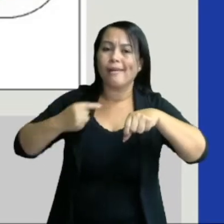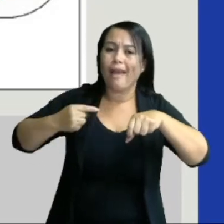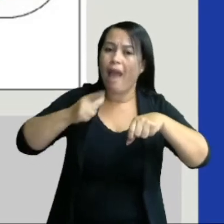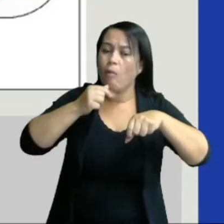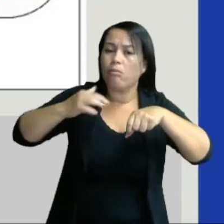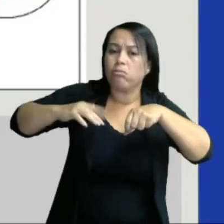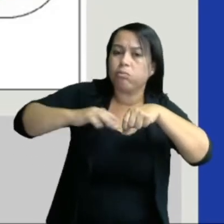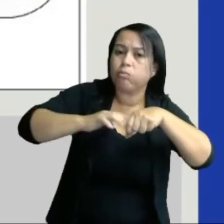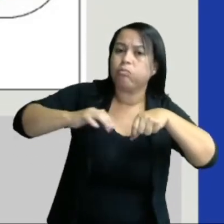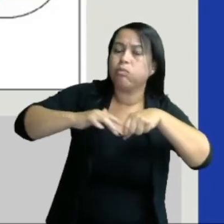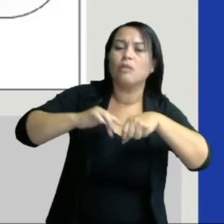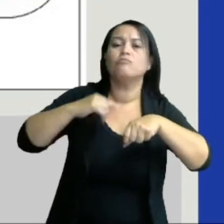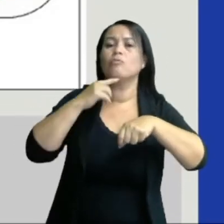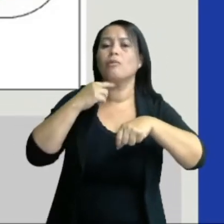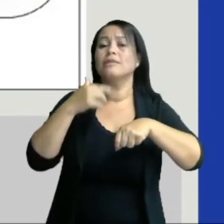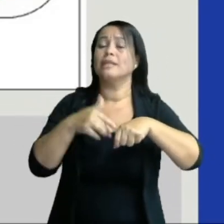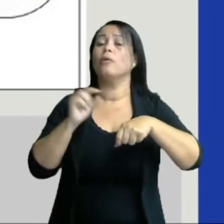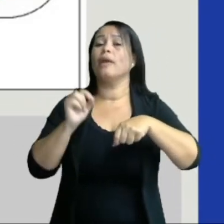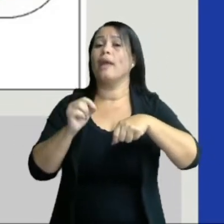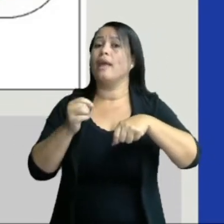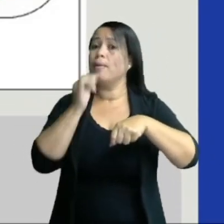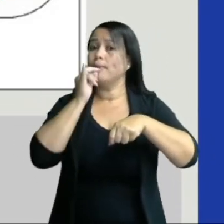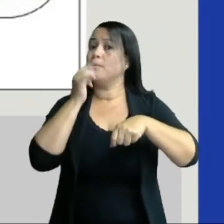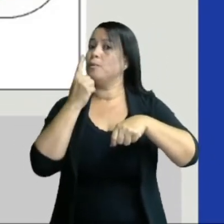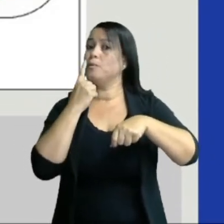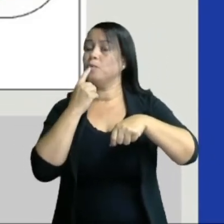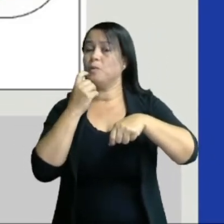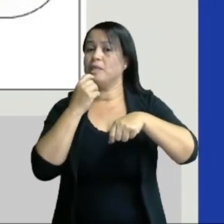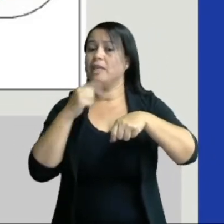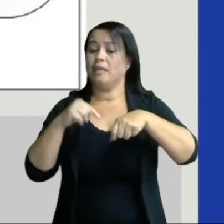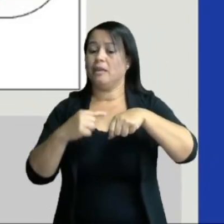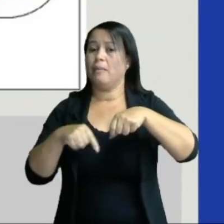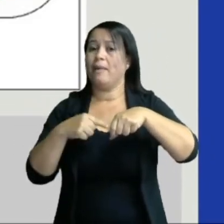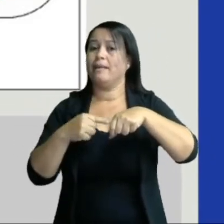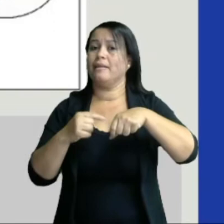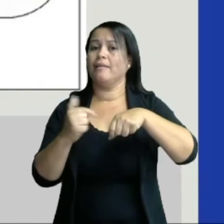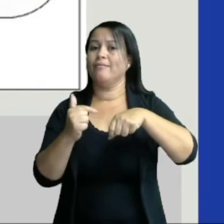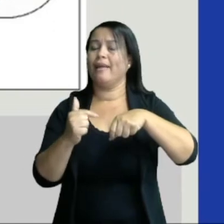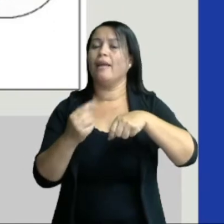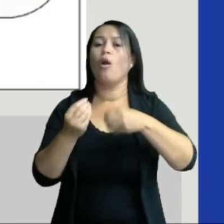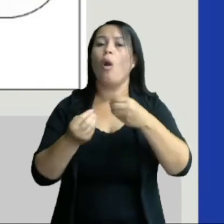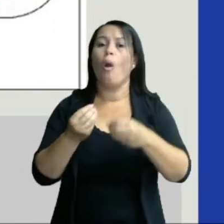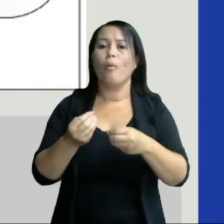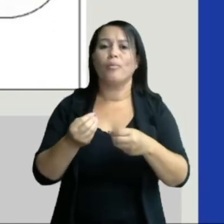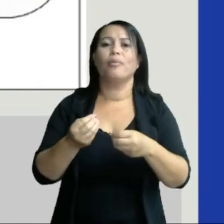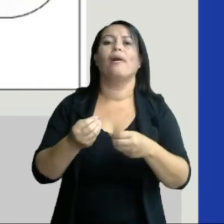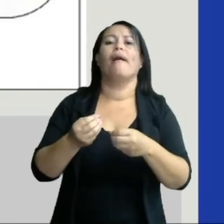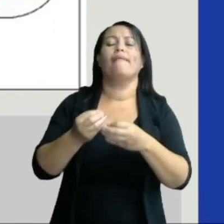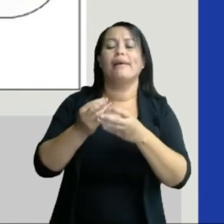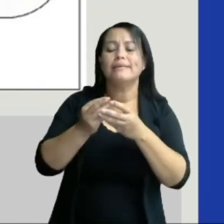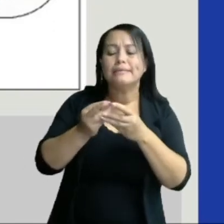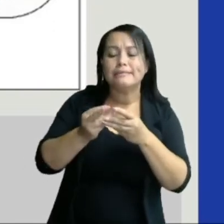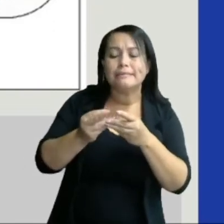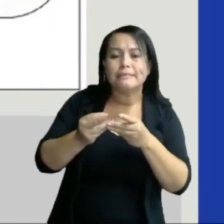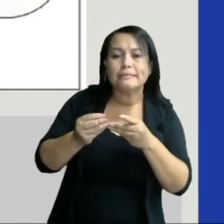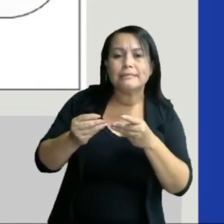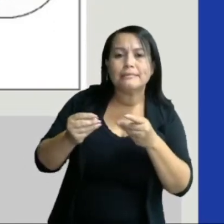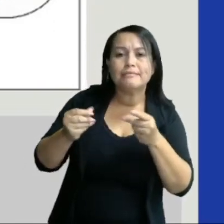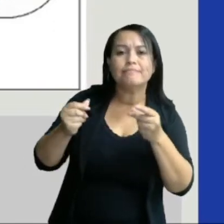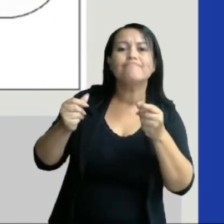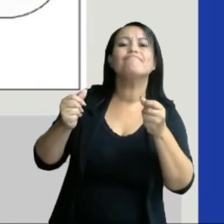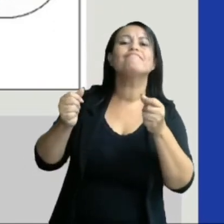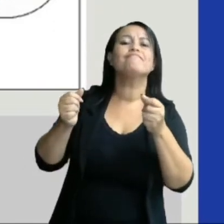não chega. Então aquela parte que fica sem o sangue acaba se degenerando,